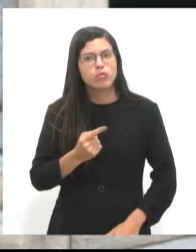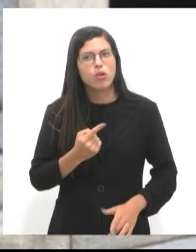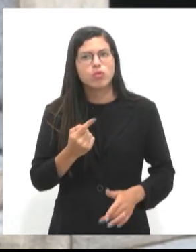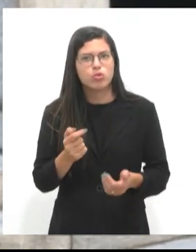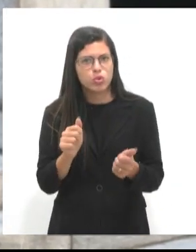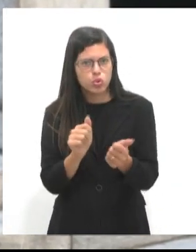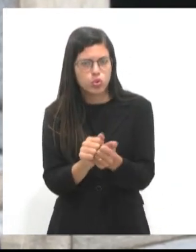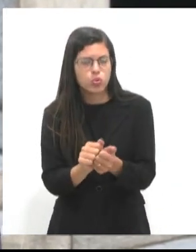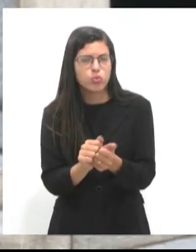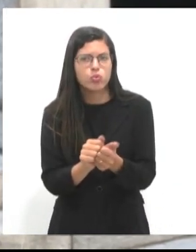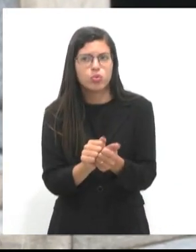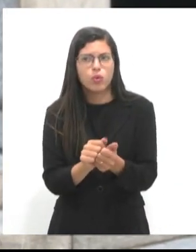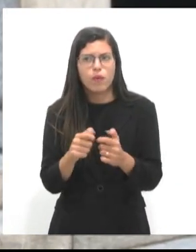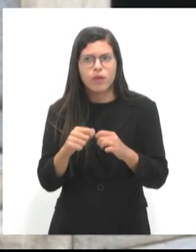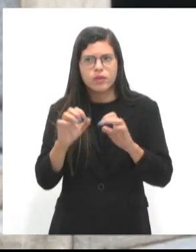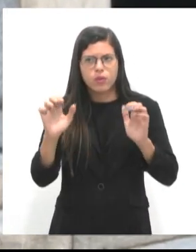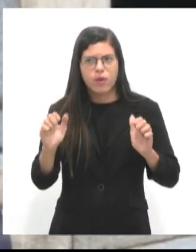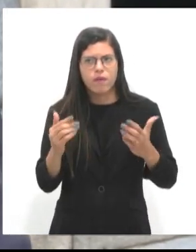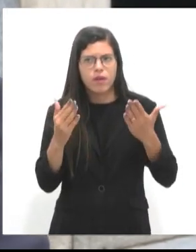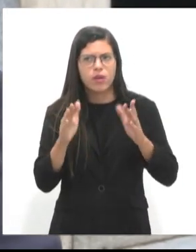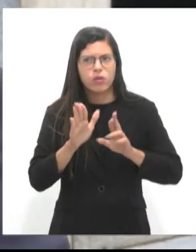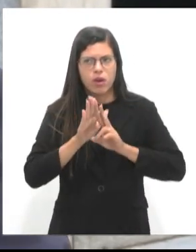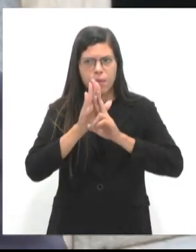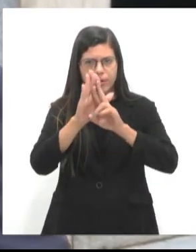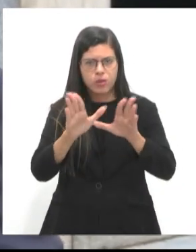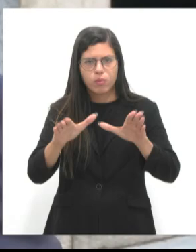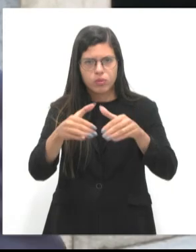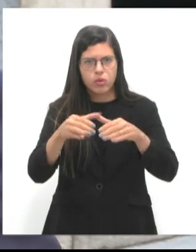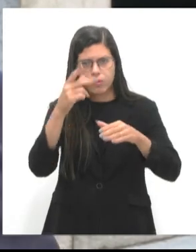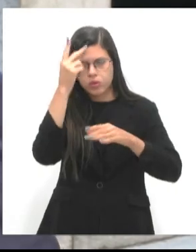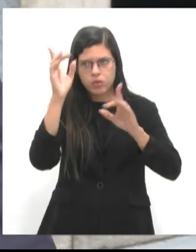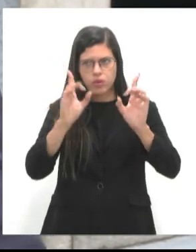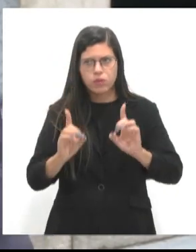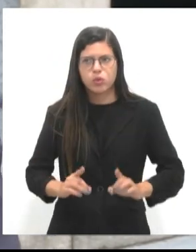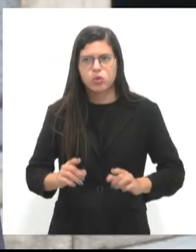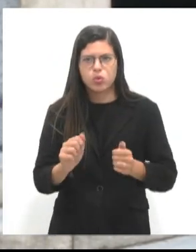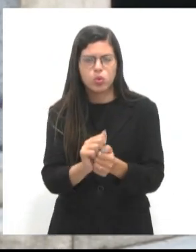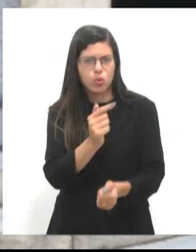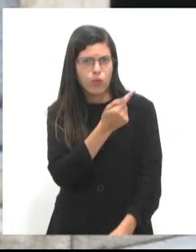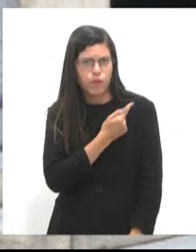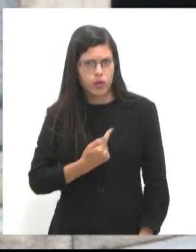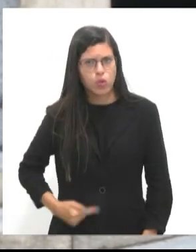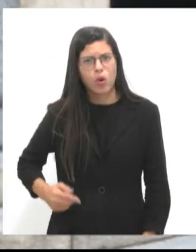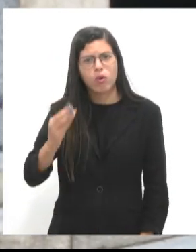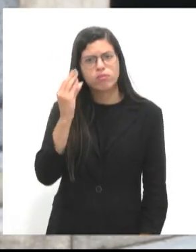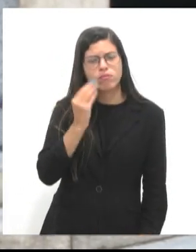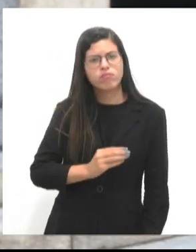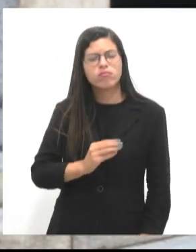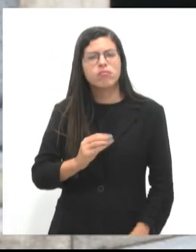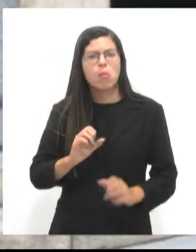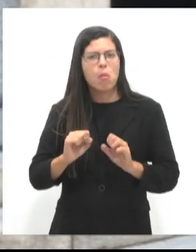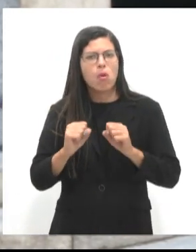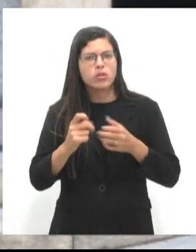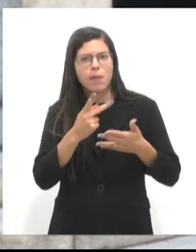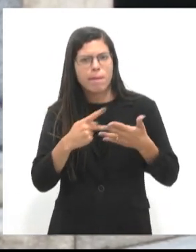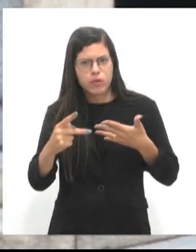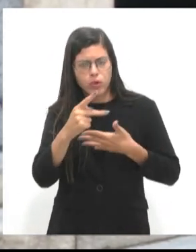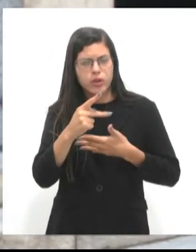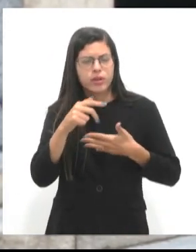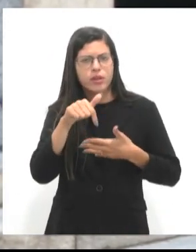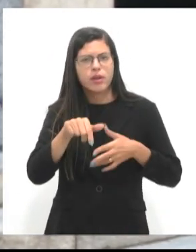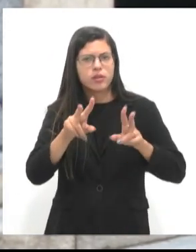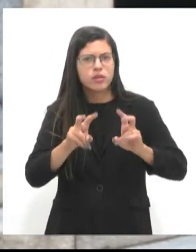vamos hoje fazer um evento. Eu vou lá representando a Comissão da Pessoa com Deficiência, junto com o governador Cláudio Castro, para que, de fato, a gente possa dar prioridade a essa questão